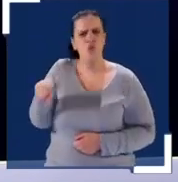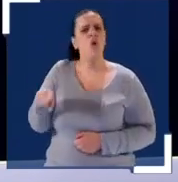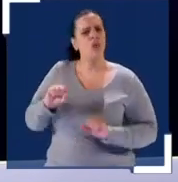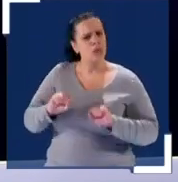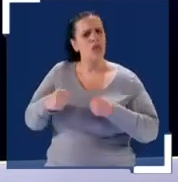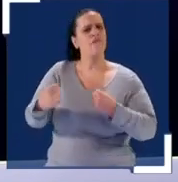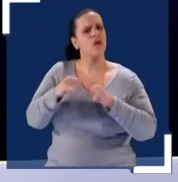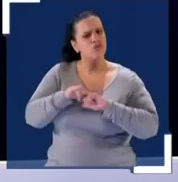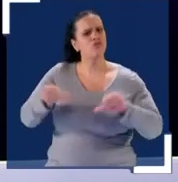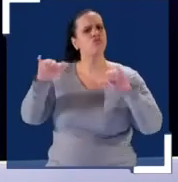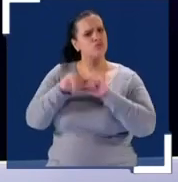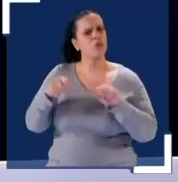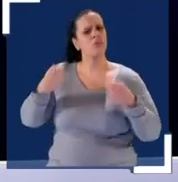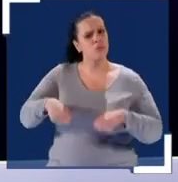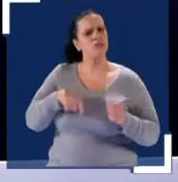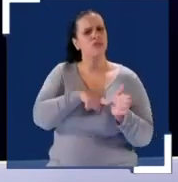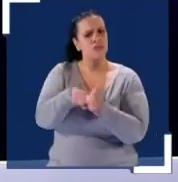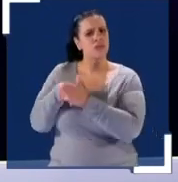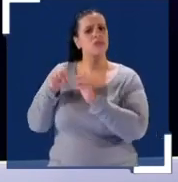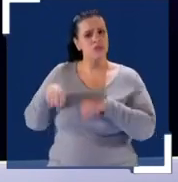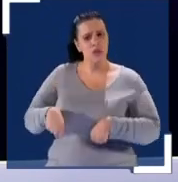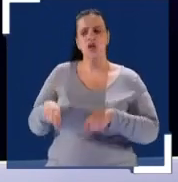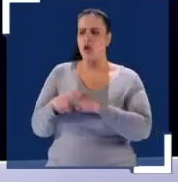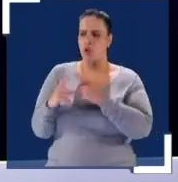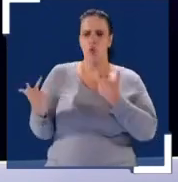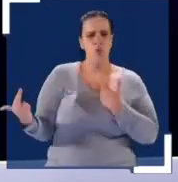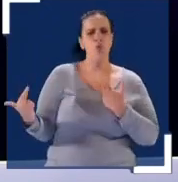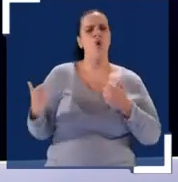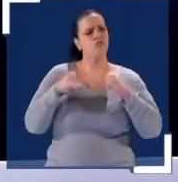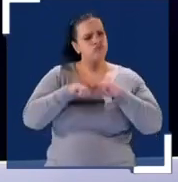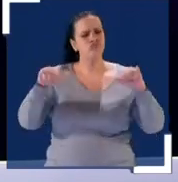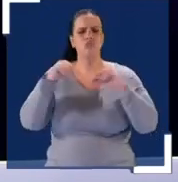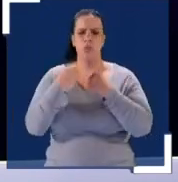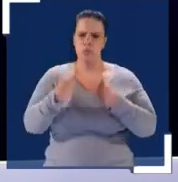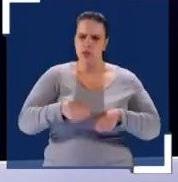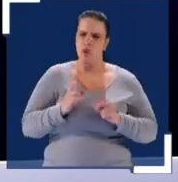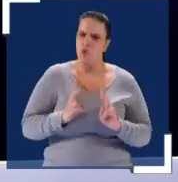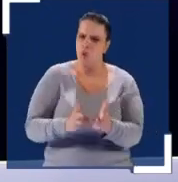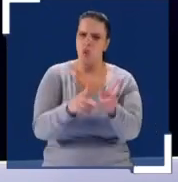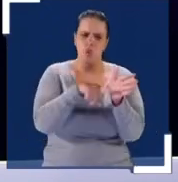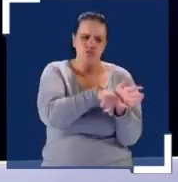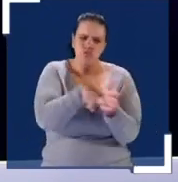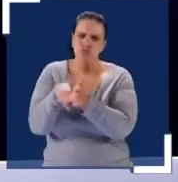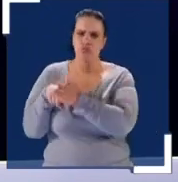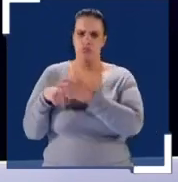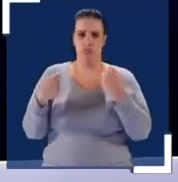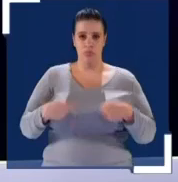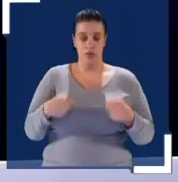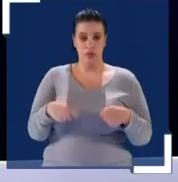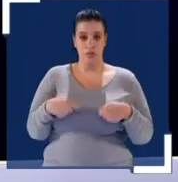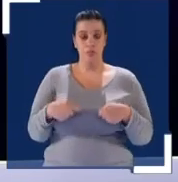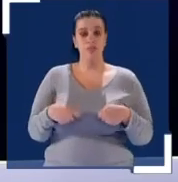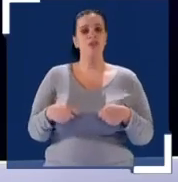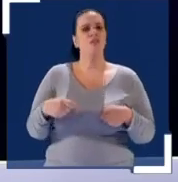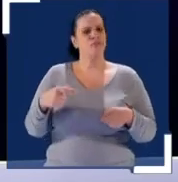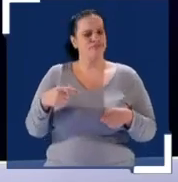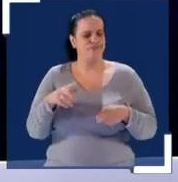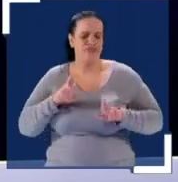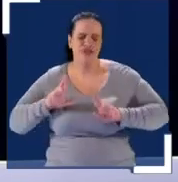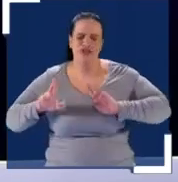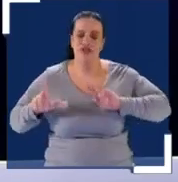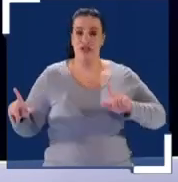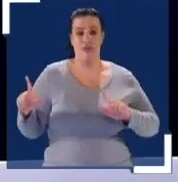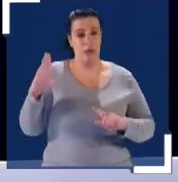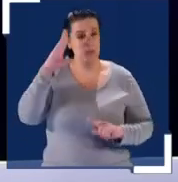que isto ocorresse e eu defenderei também que as investigações sigam e se concluam. E há uma grande diferença,